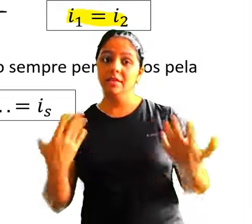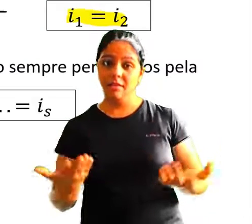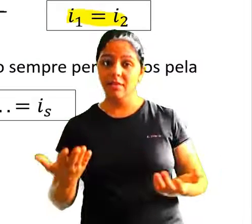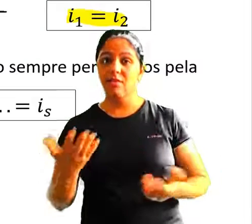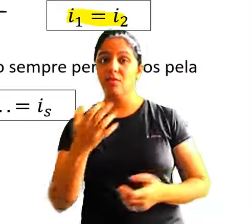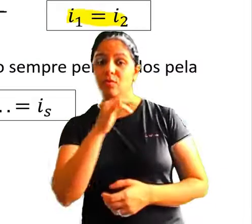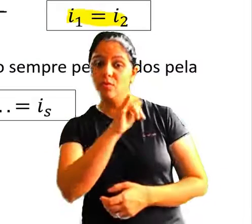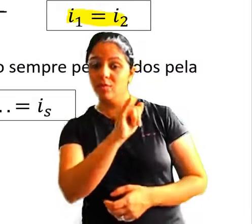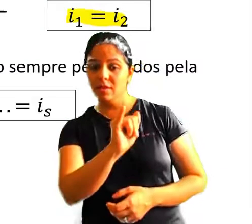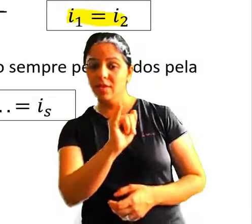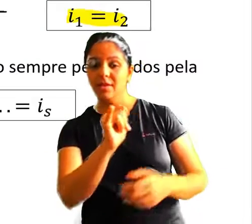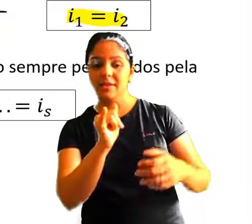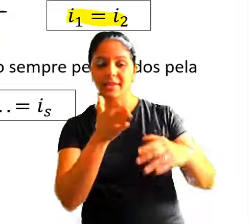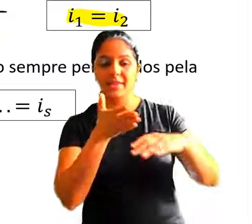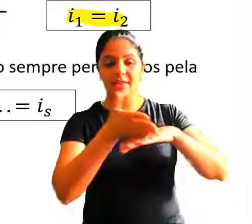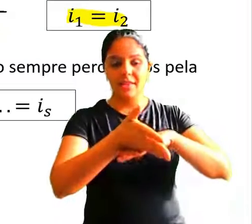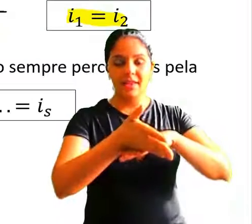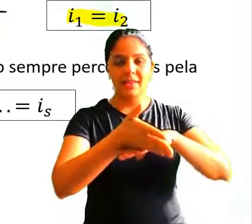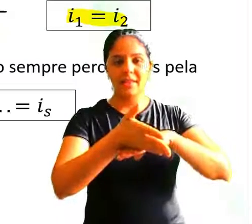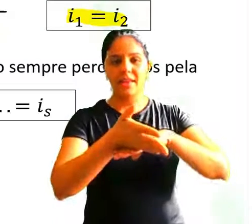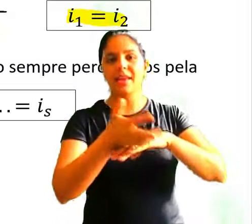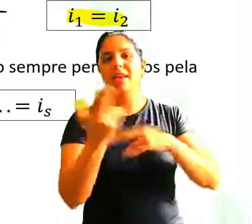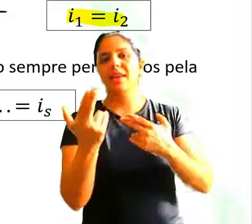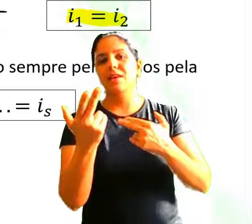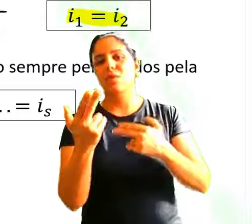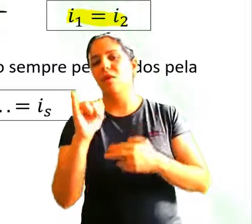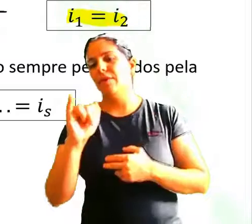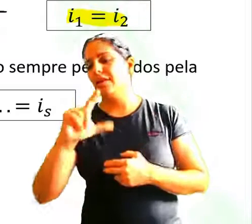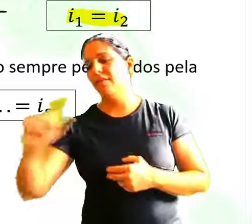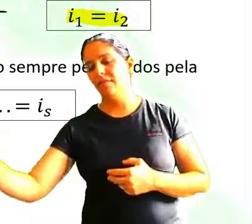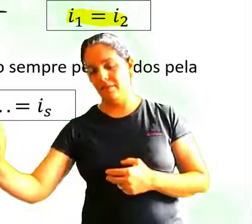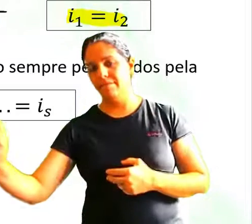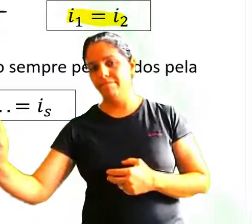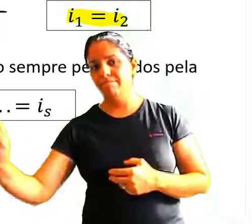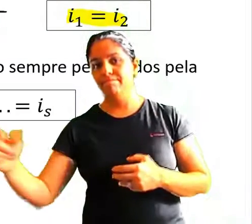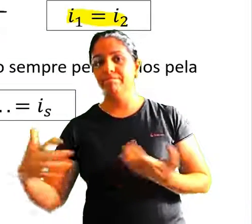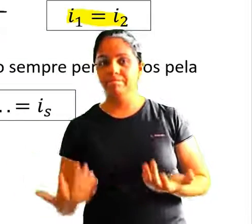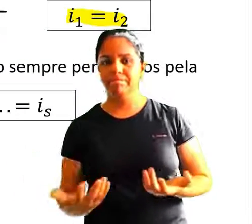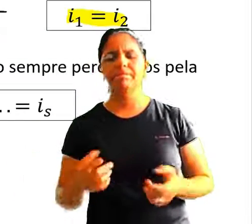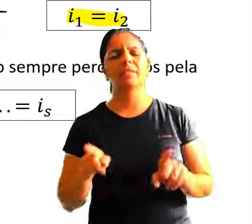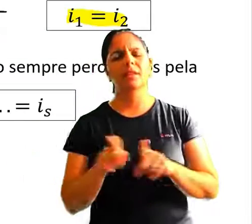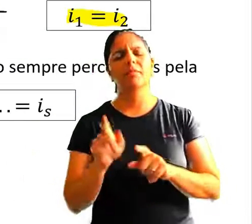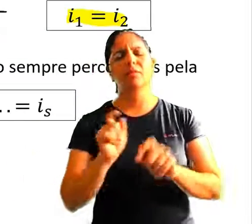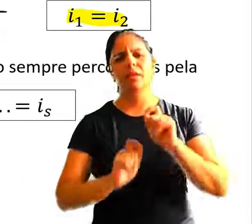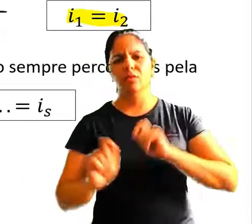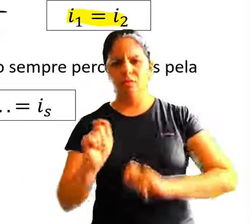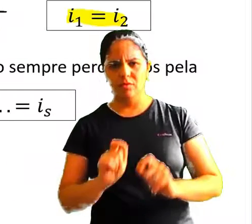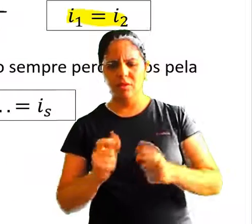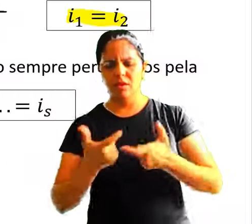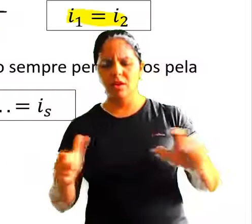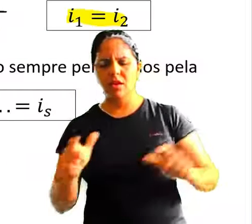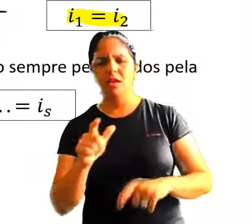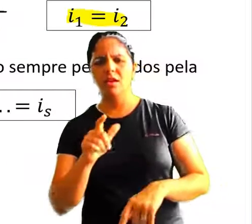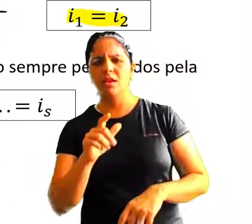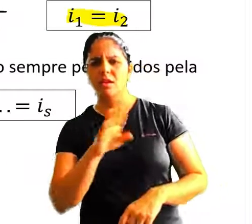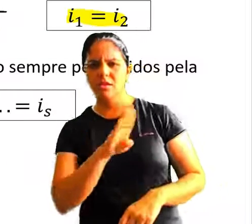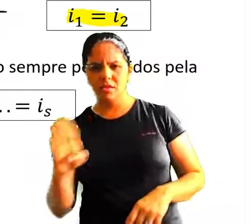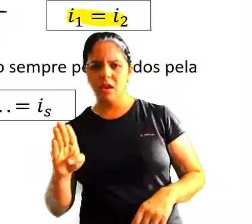Porque eles estão em série, né? E então a corrente que chega no nó é igual à corrente que sai do nó.